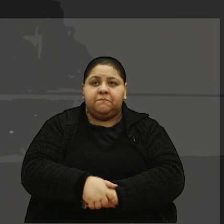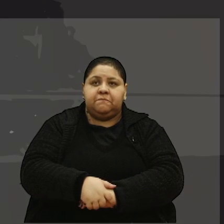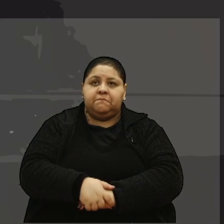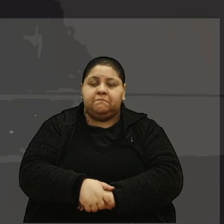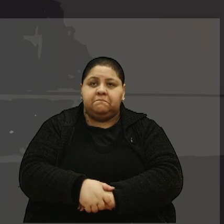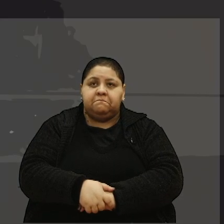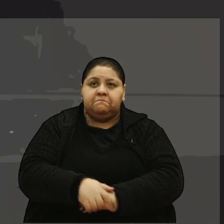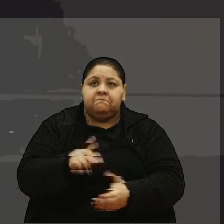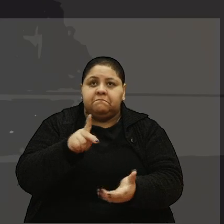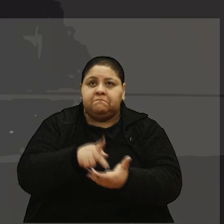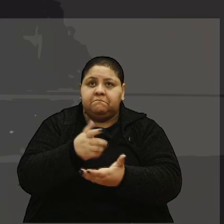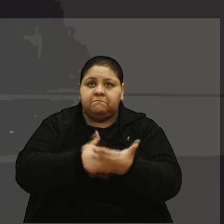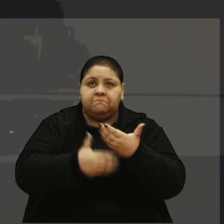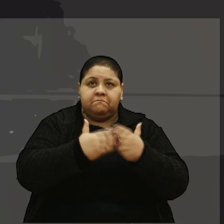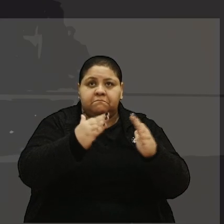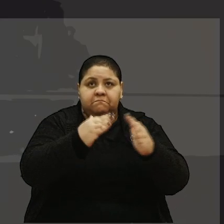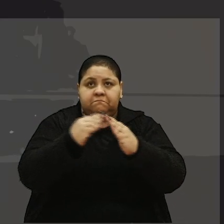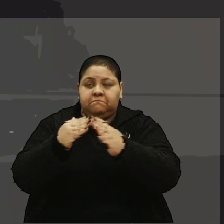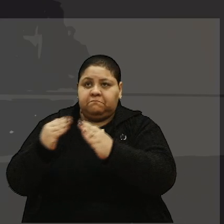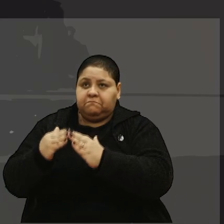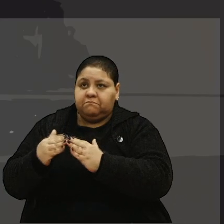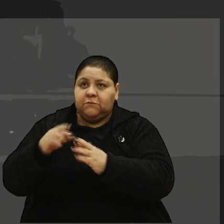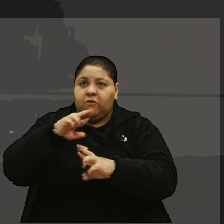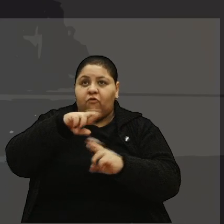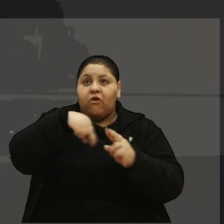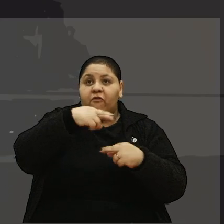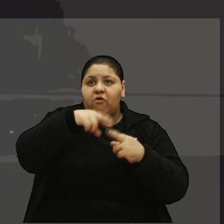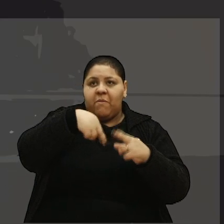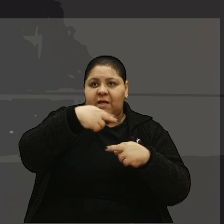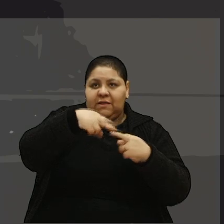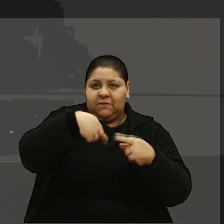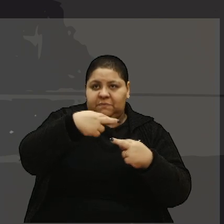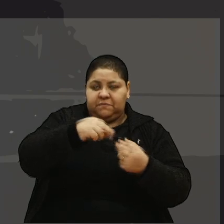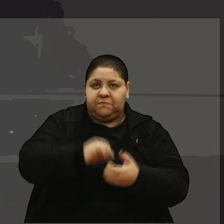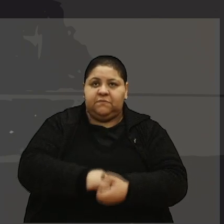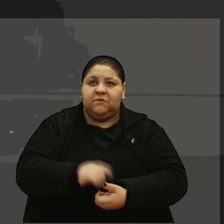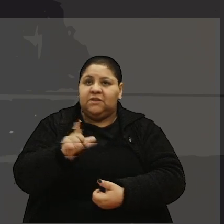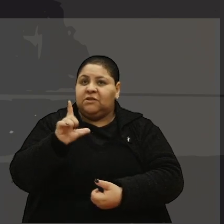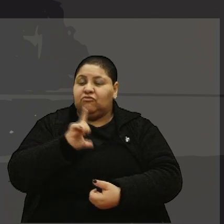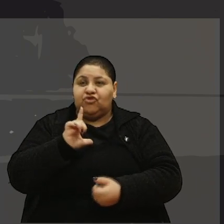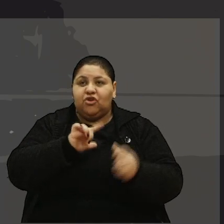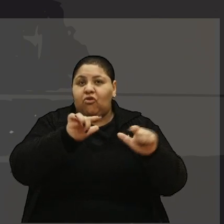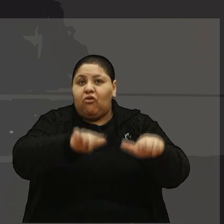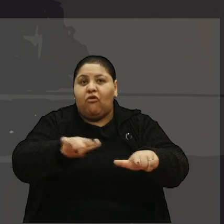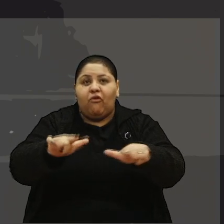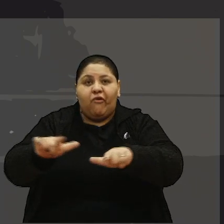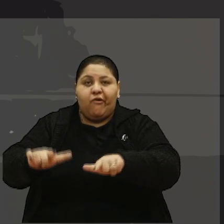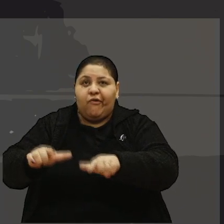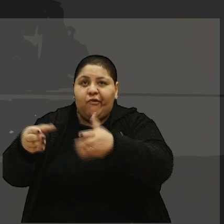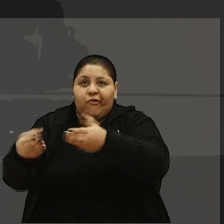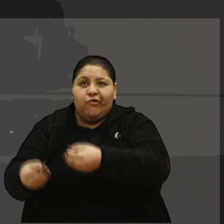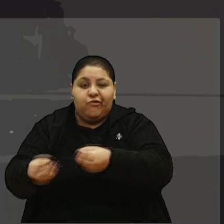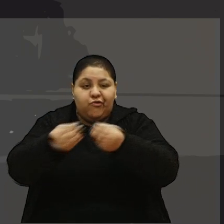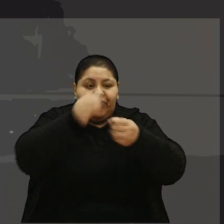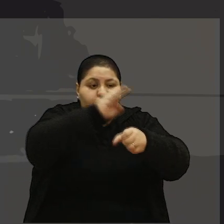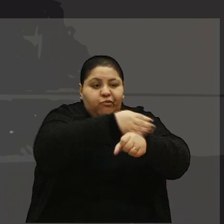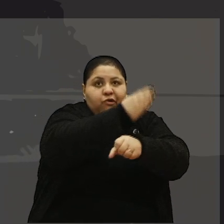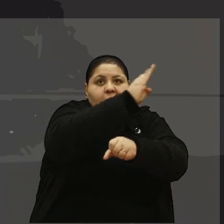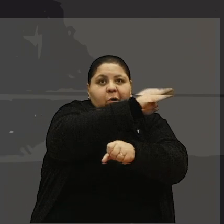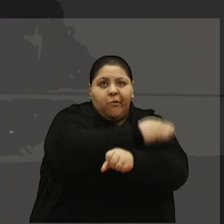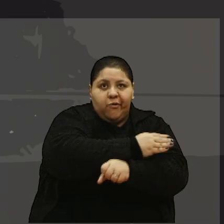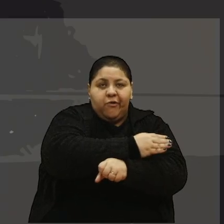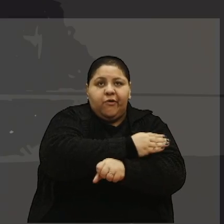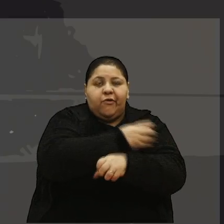verdade, todas as casinhas elas foram reformadas, né? E aí não tinha muito espaço, a gente trouxe ali para o galpão